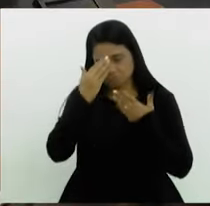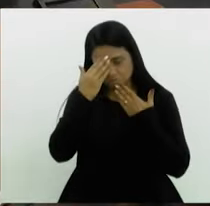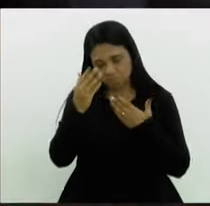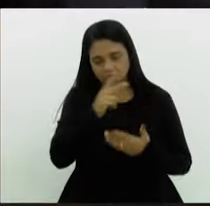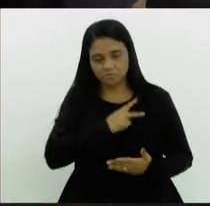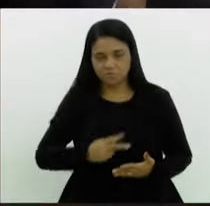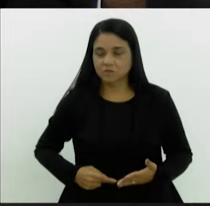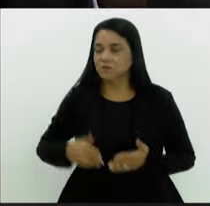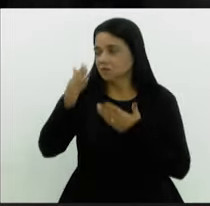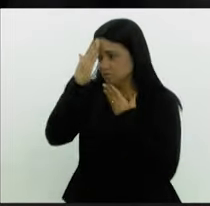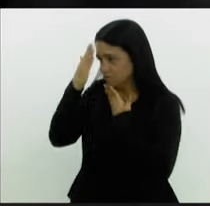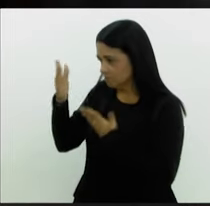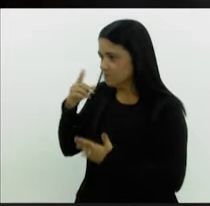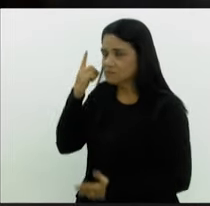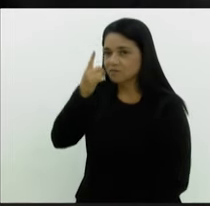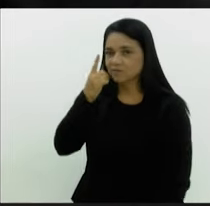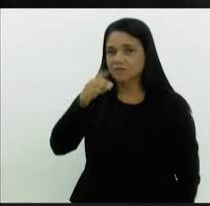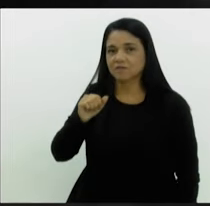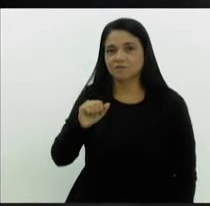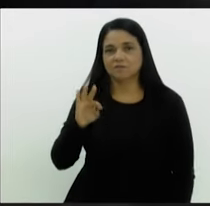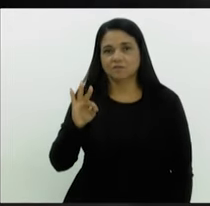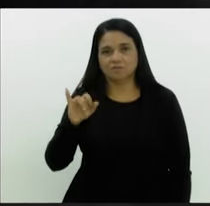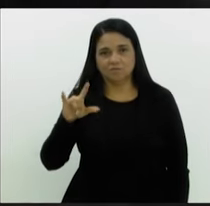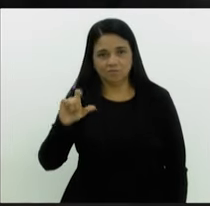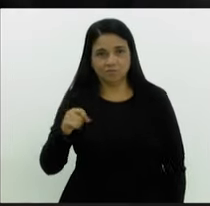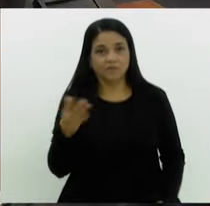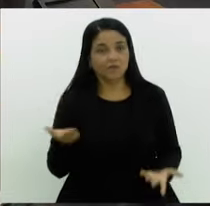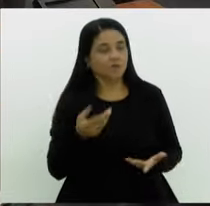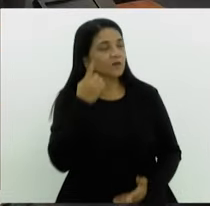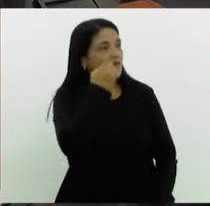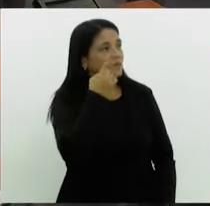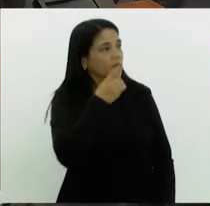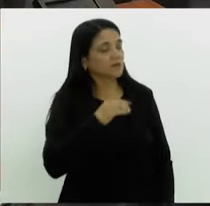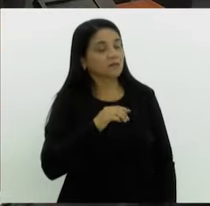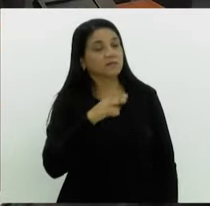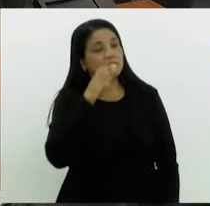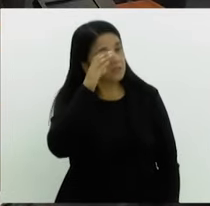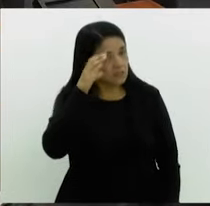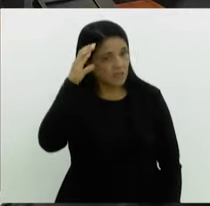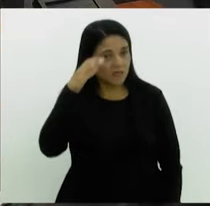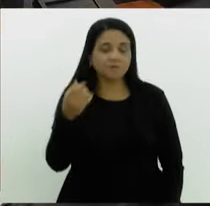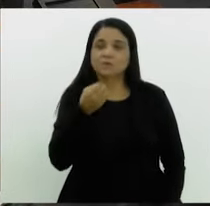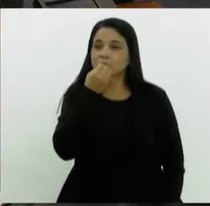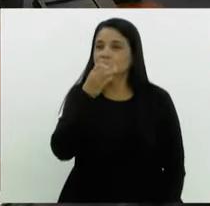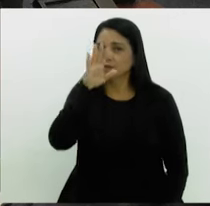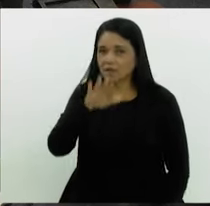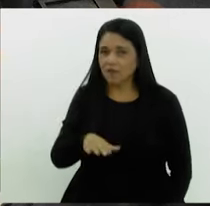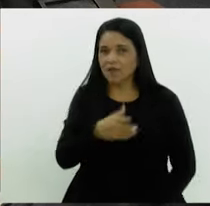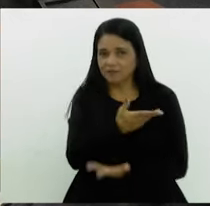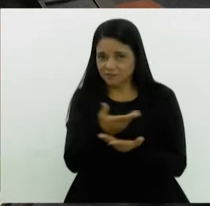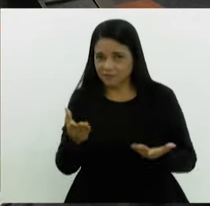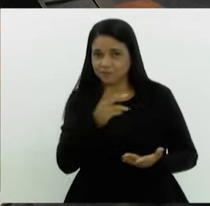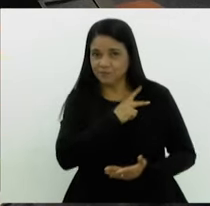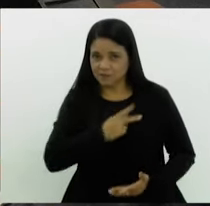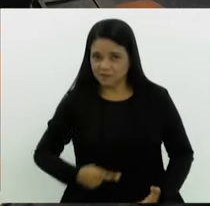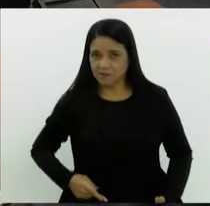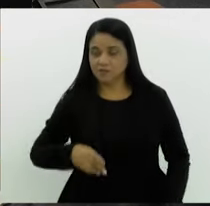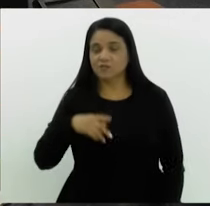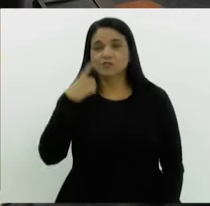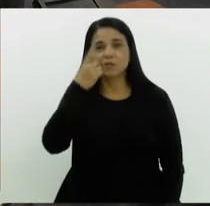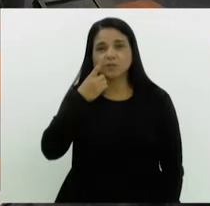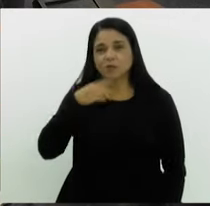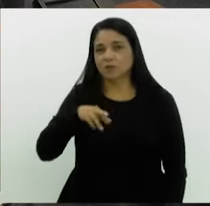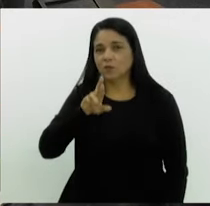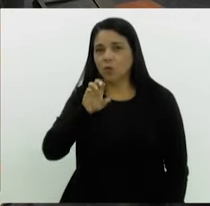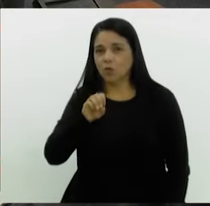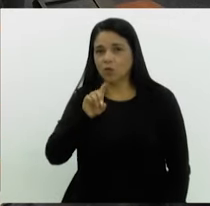Obrigado, deputado Átila. Deputada Célia Jordão, por favor. Boa tarde, presidente, deputado Rodrigo Bacelar. Uma boa tarde